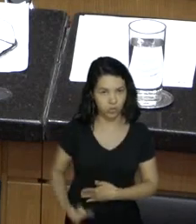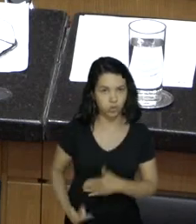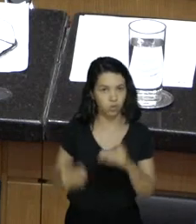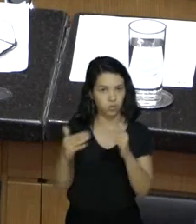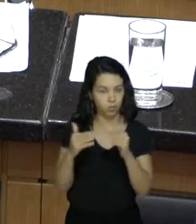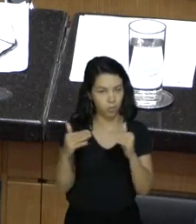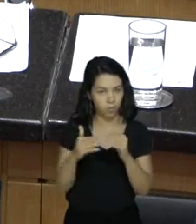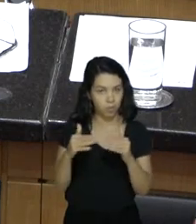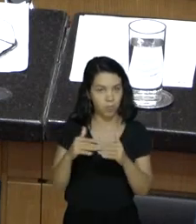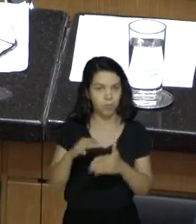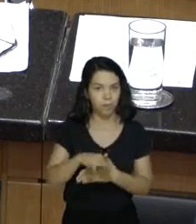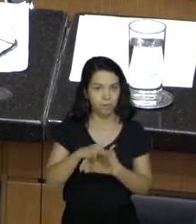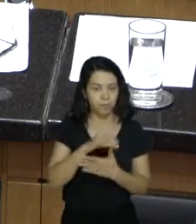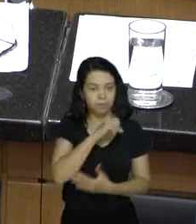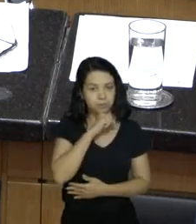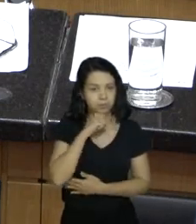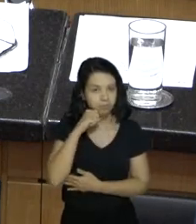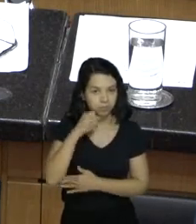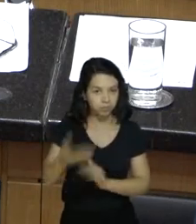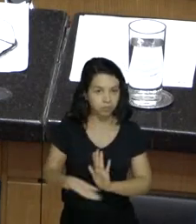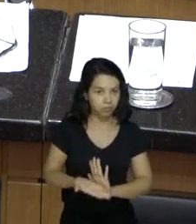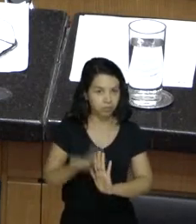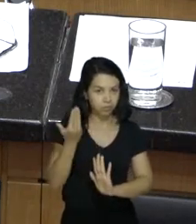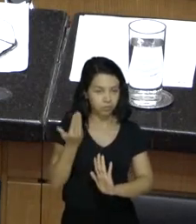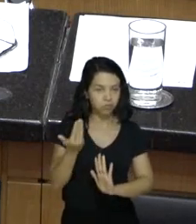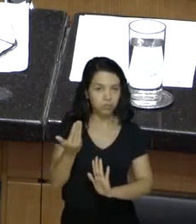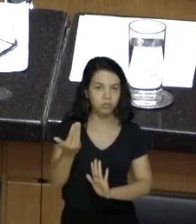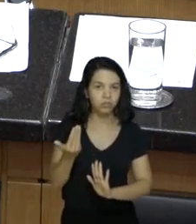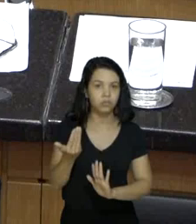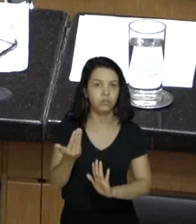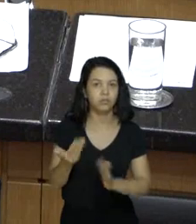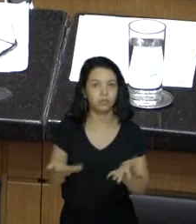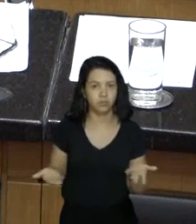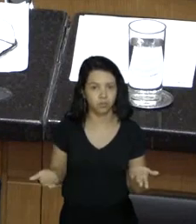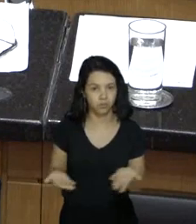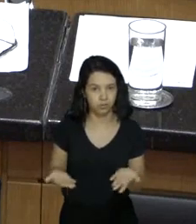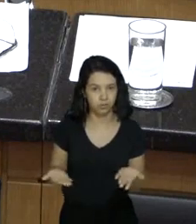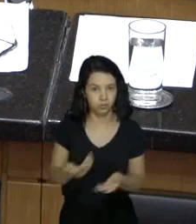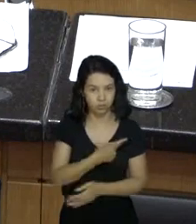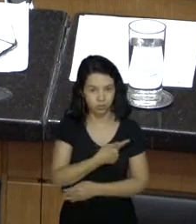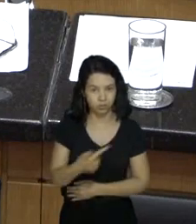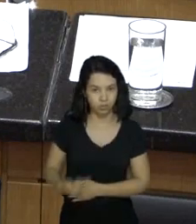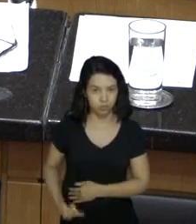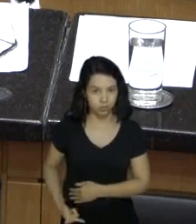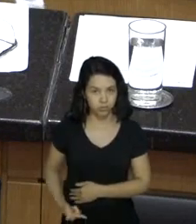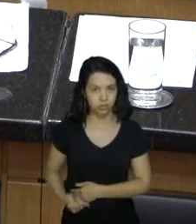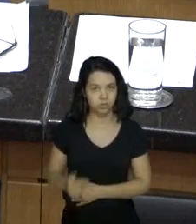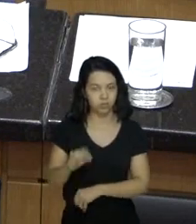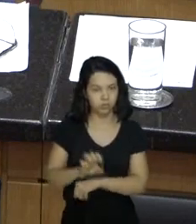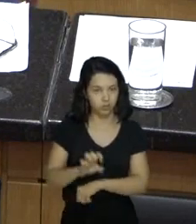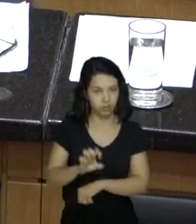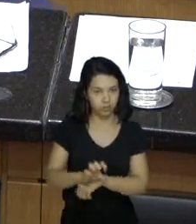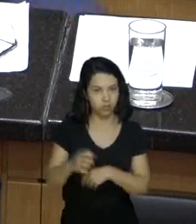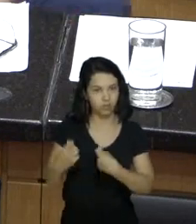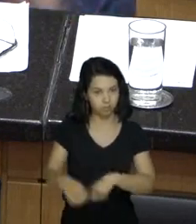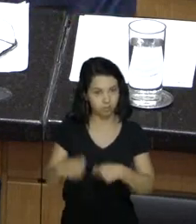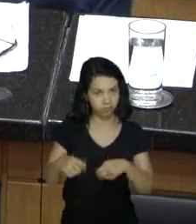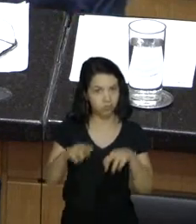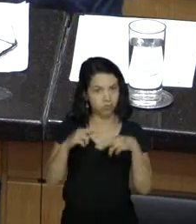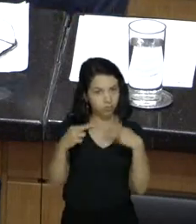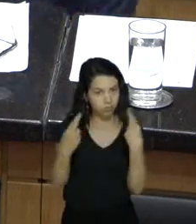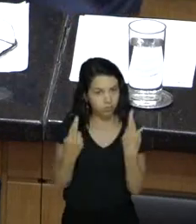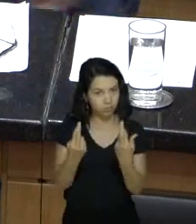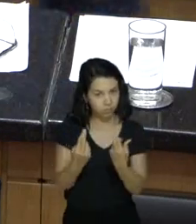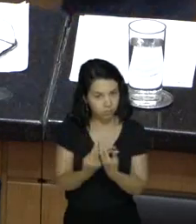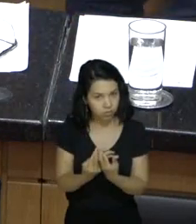Bassocco, em retirar esse processo e tomara que efetivamente o governo do Estado faça a reunião necessária, né,